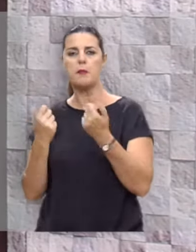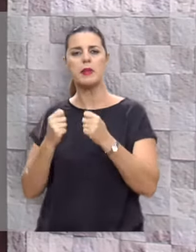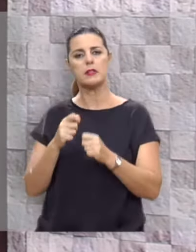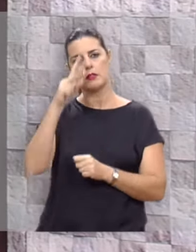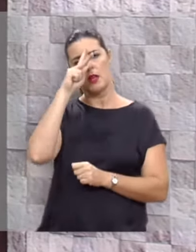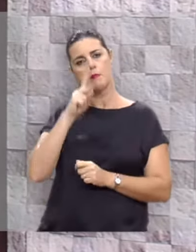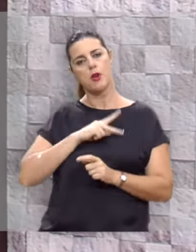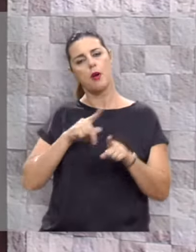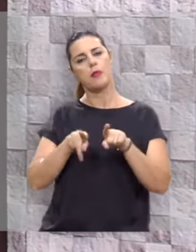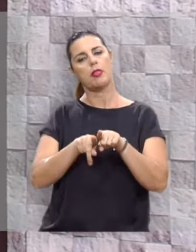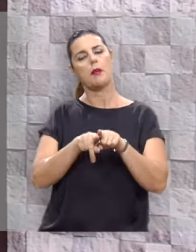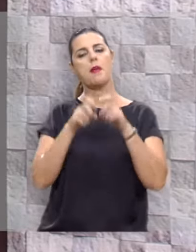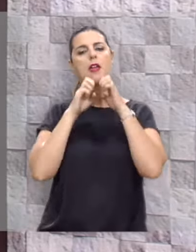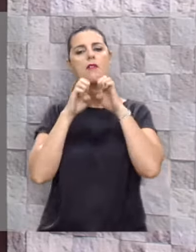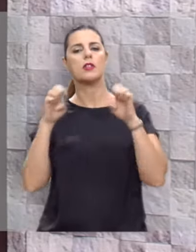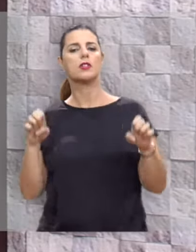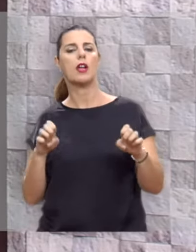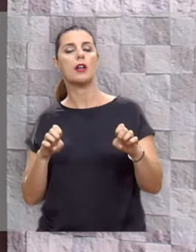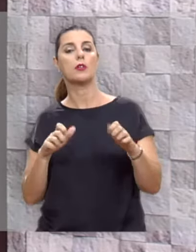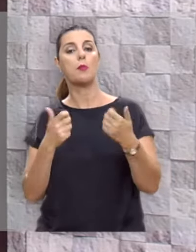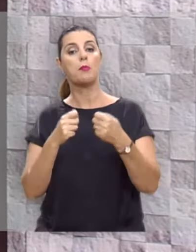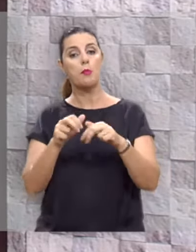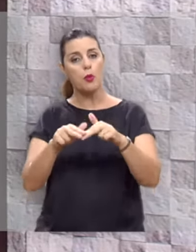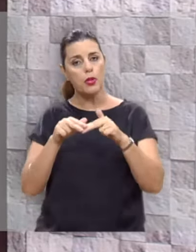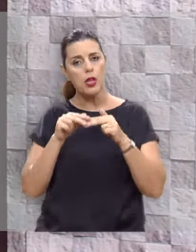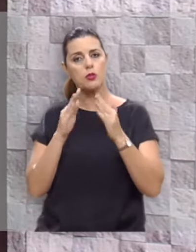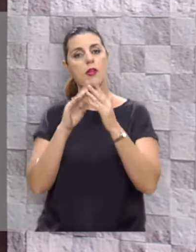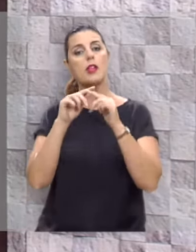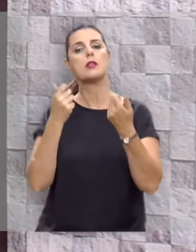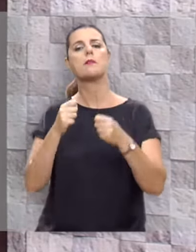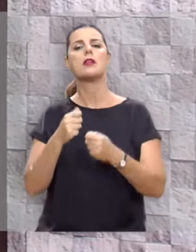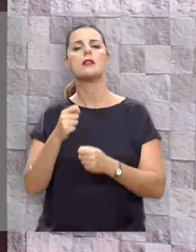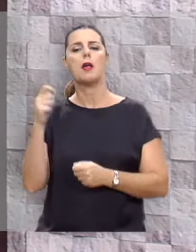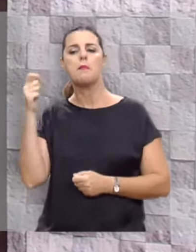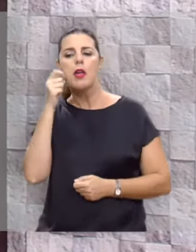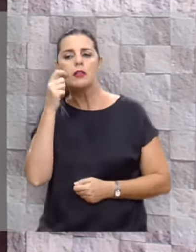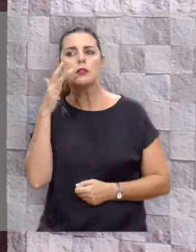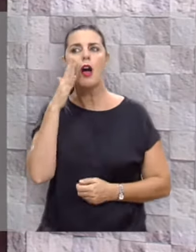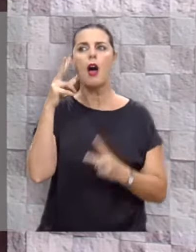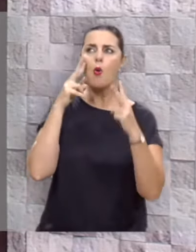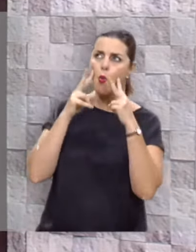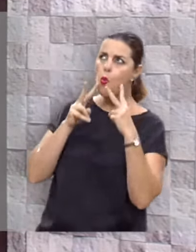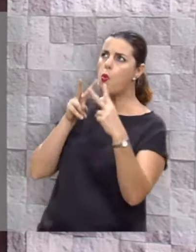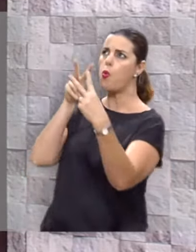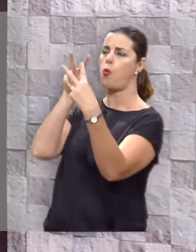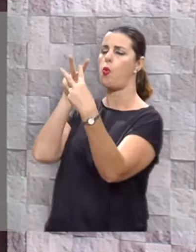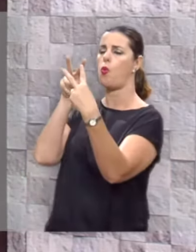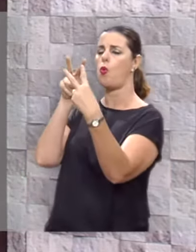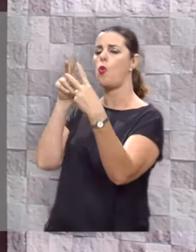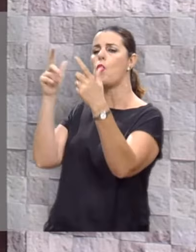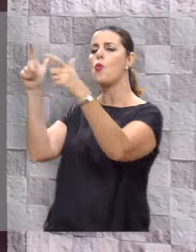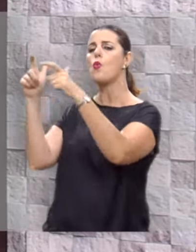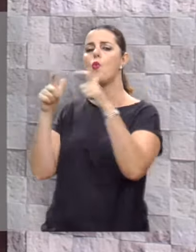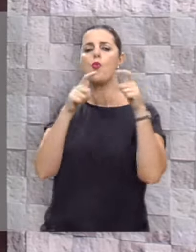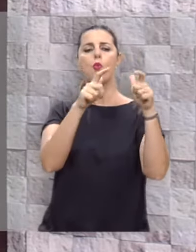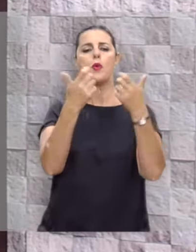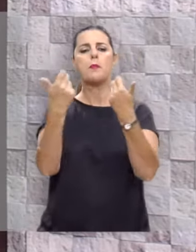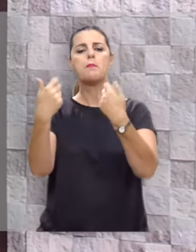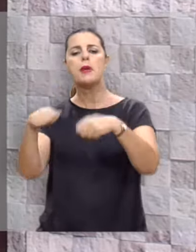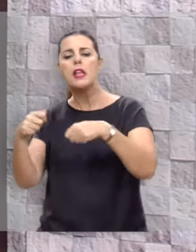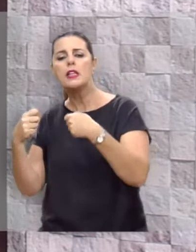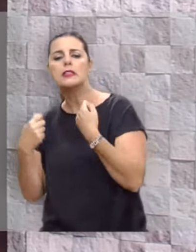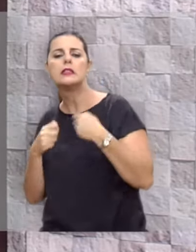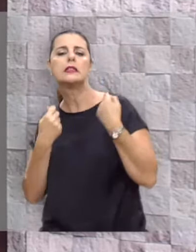por isso que a igreja precisa ser despertada para levantar os seus olhos e ver que os campos já estão